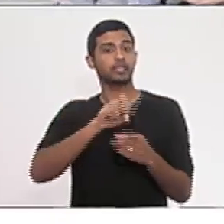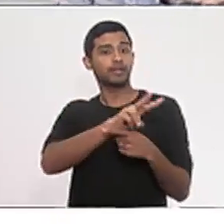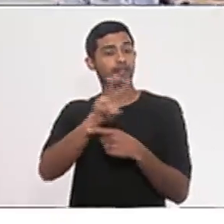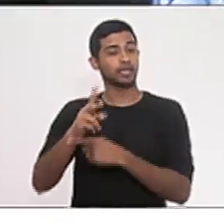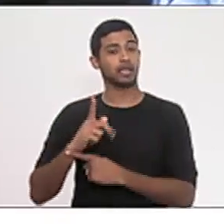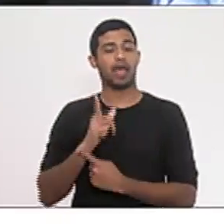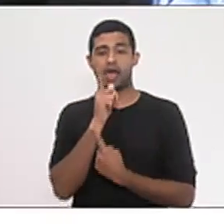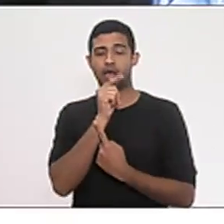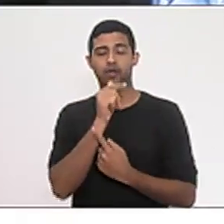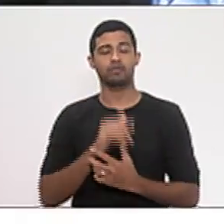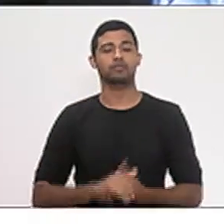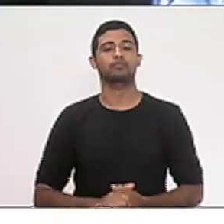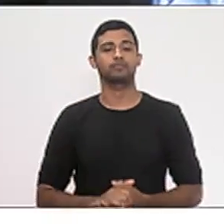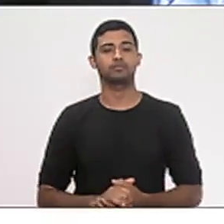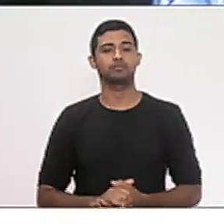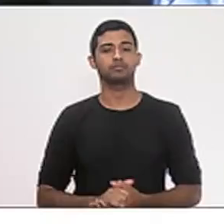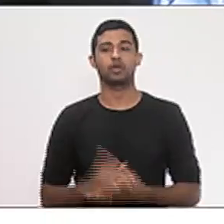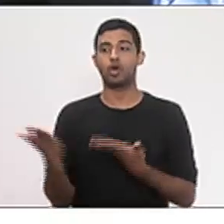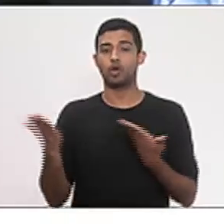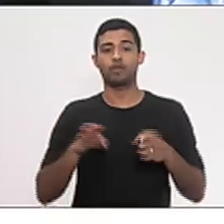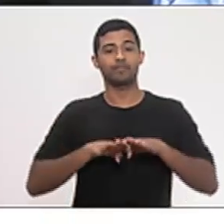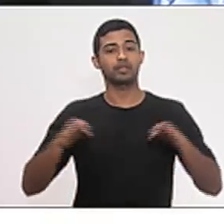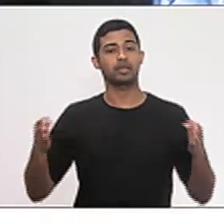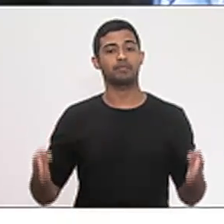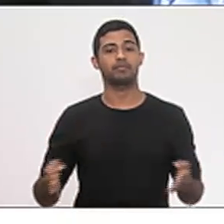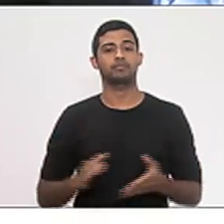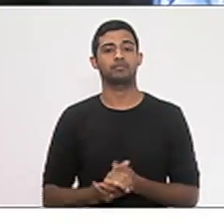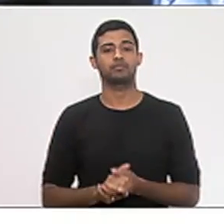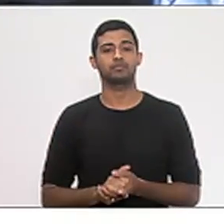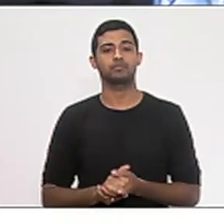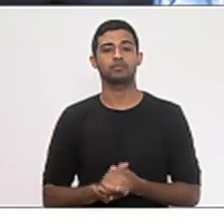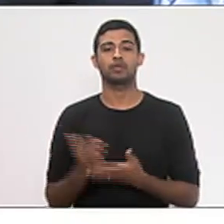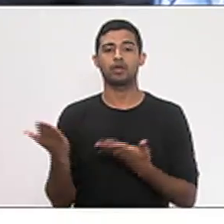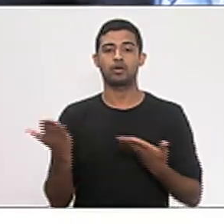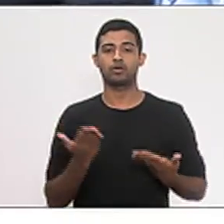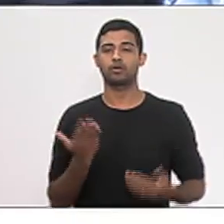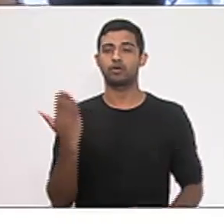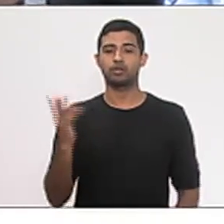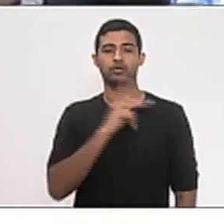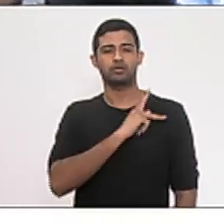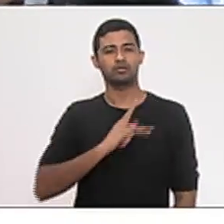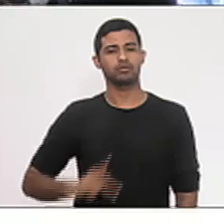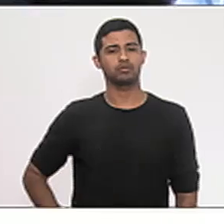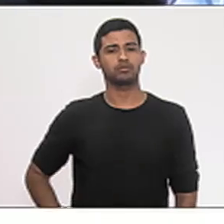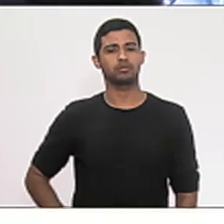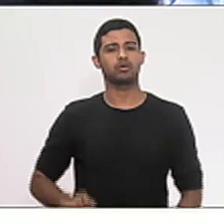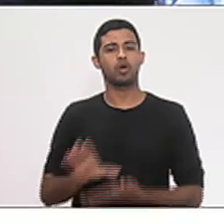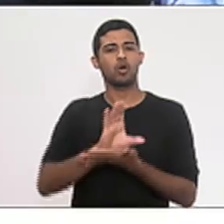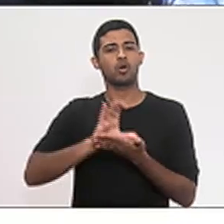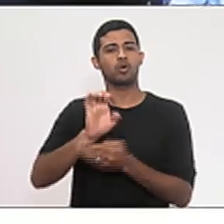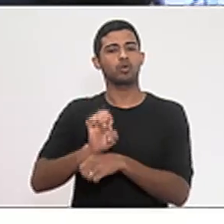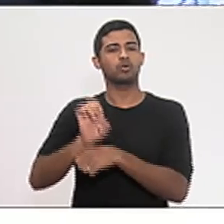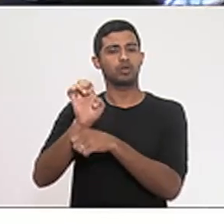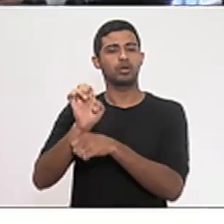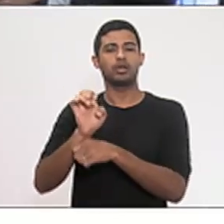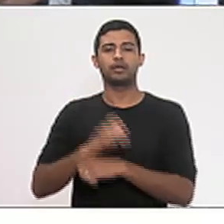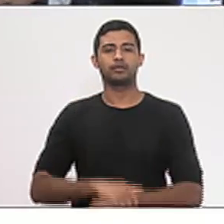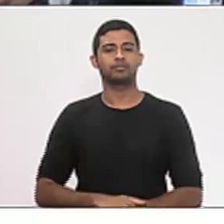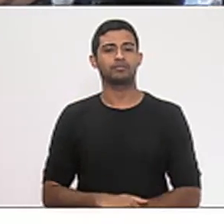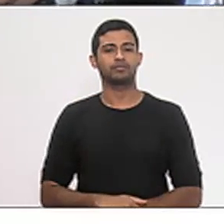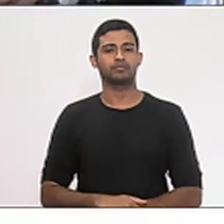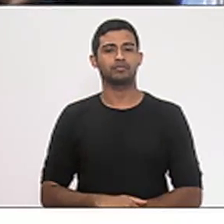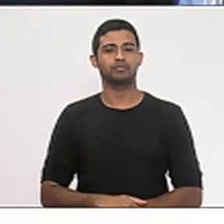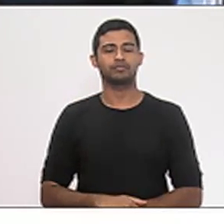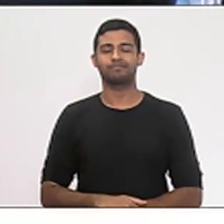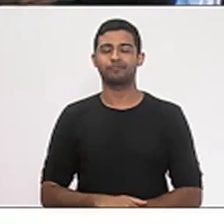Água. Para compor a mesa, eu convido o presidente do Conselho Estadual de Recursos Hídricos, Dona